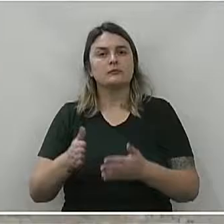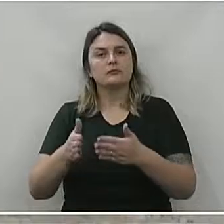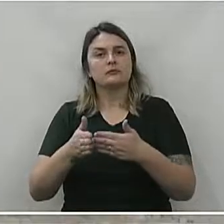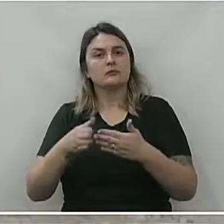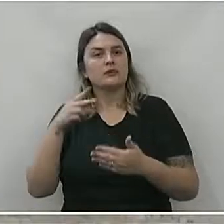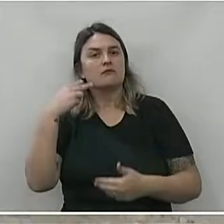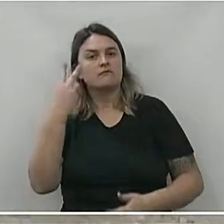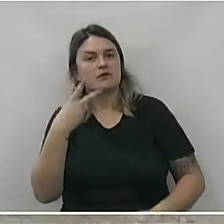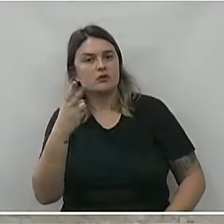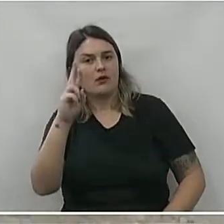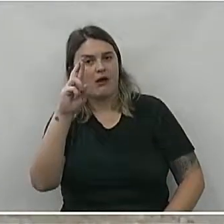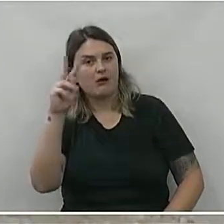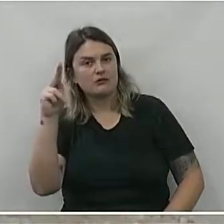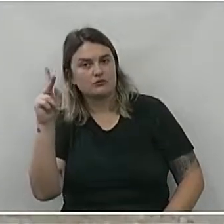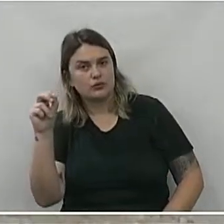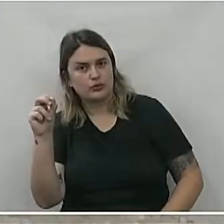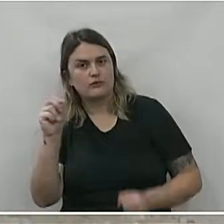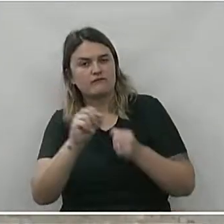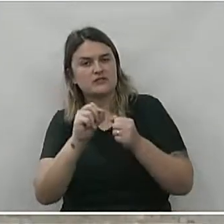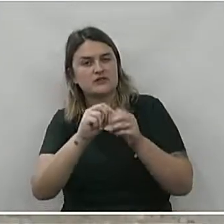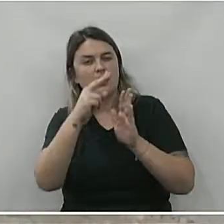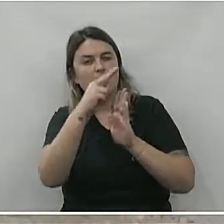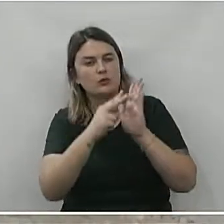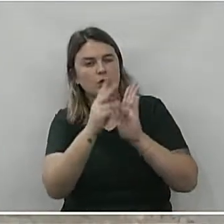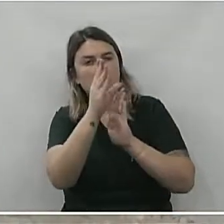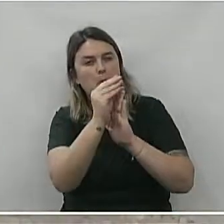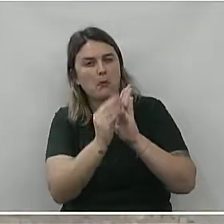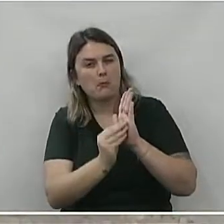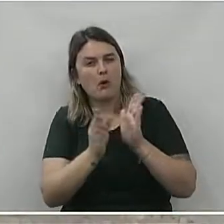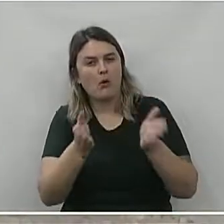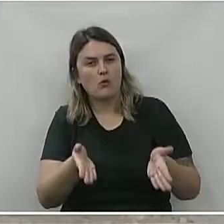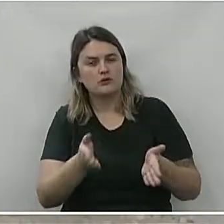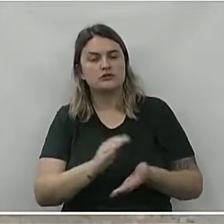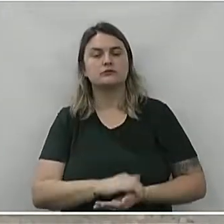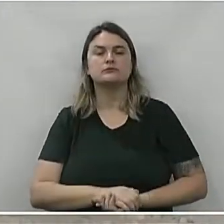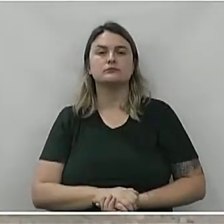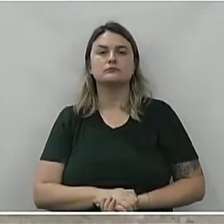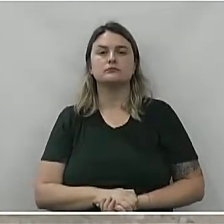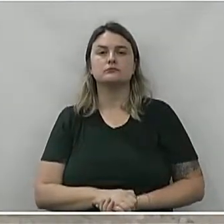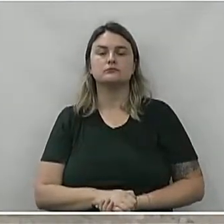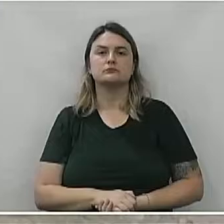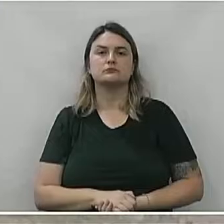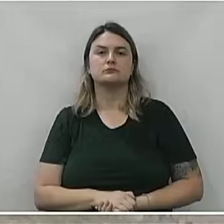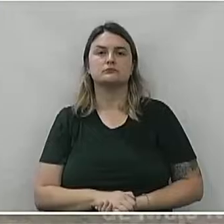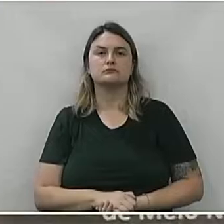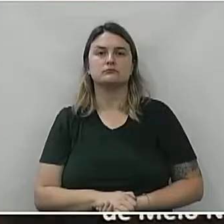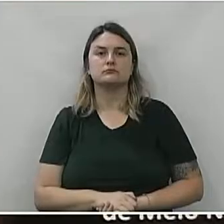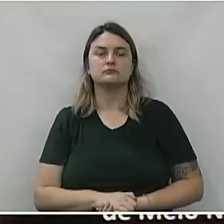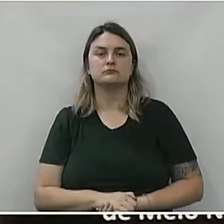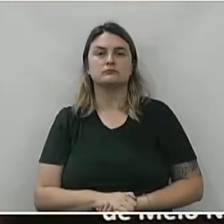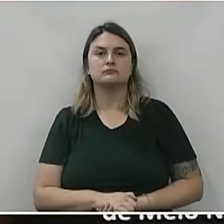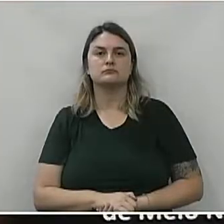Solicito ao vereador Valtir José Rático para que proceda a leitura da matéria constante no expediente do dia.